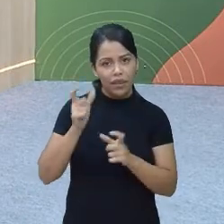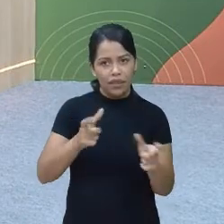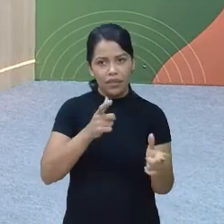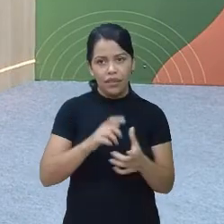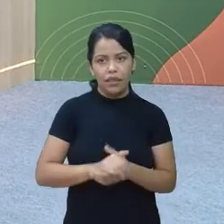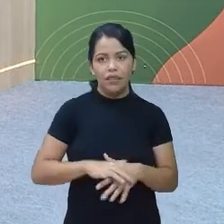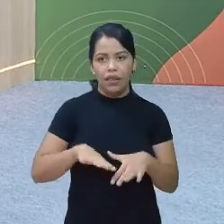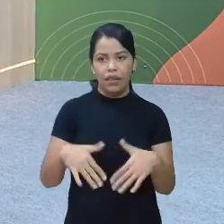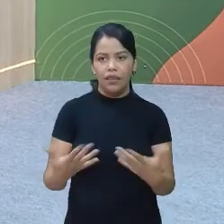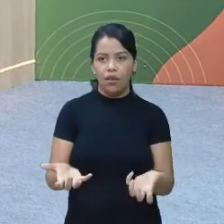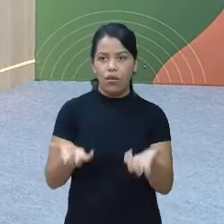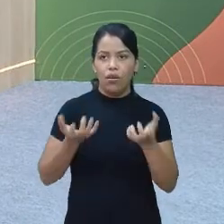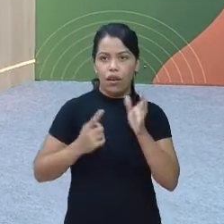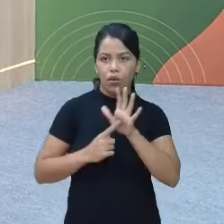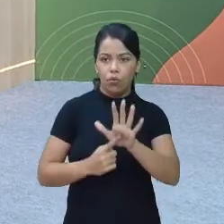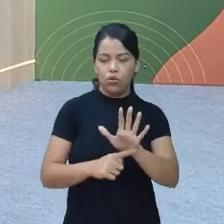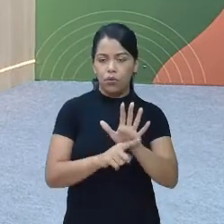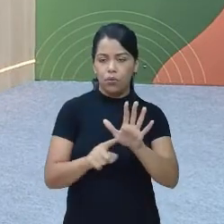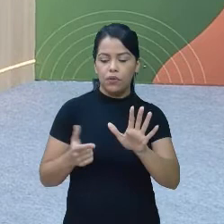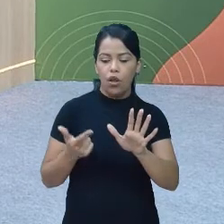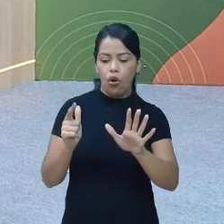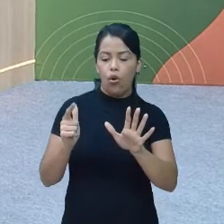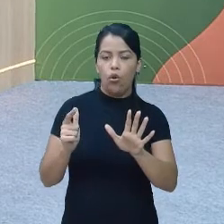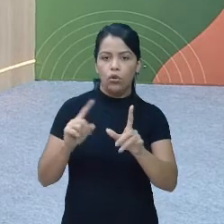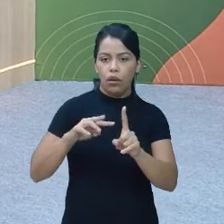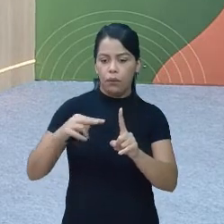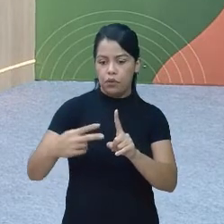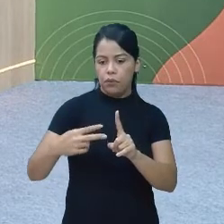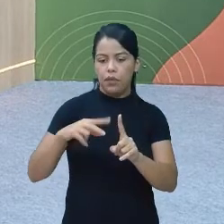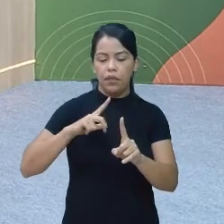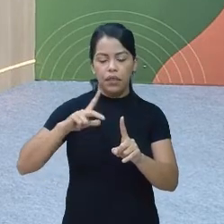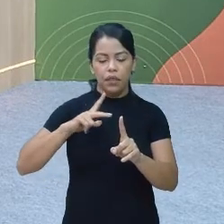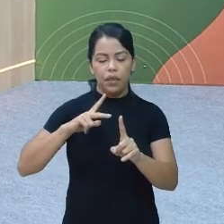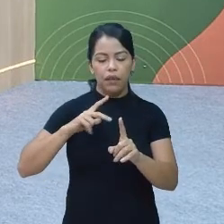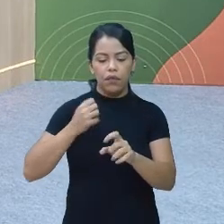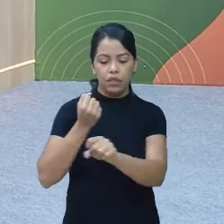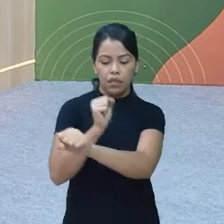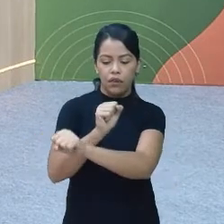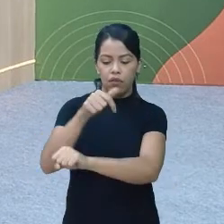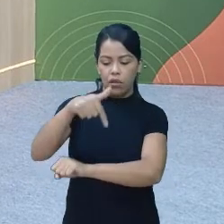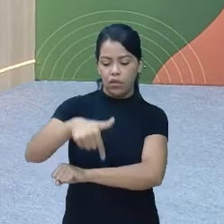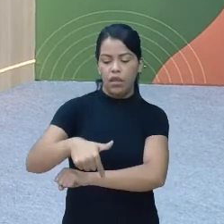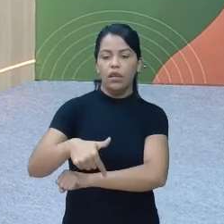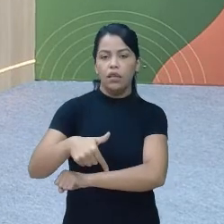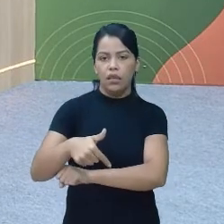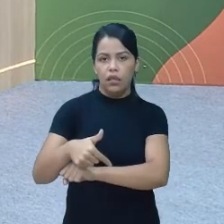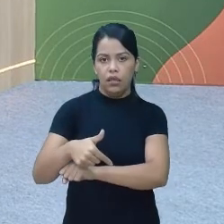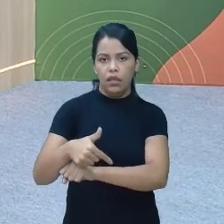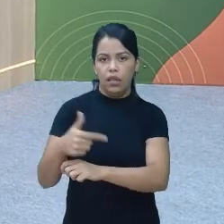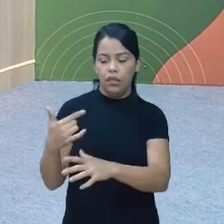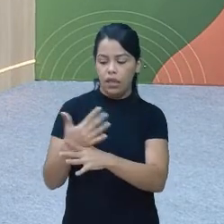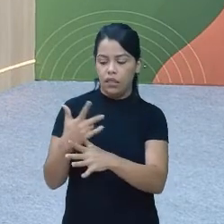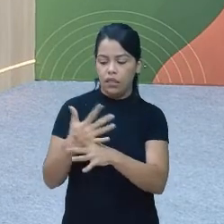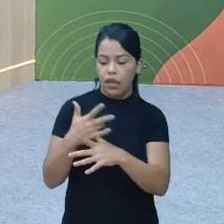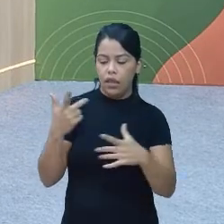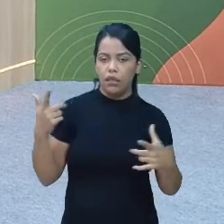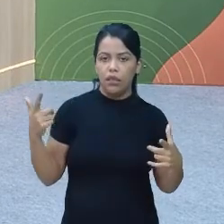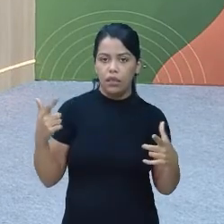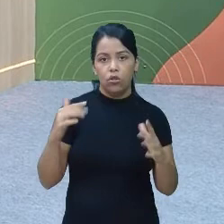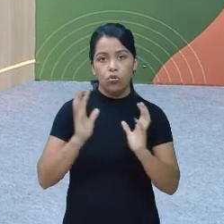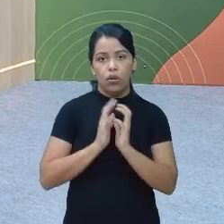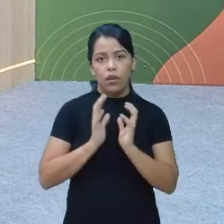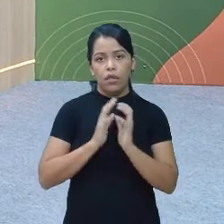Bom, aqui eu quero mostrar um outro aspecto, né, dessa escravidão da cidade do Recife, que é a resistência. E aproveitar